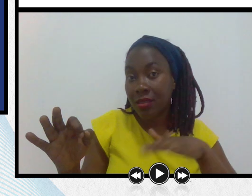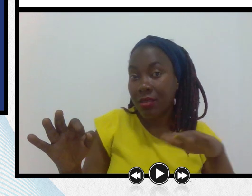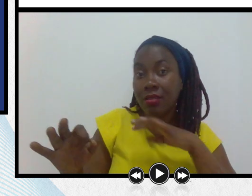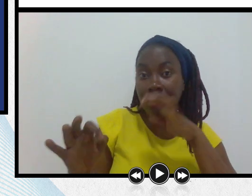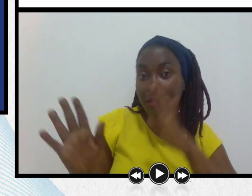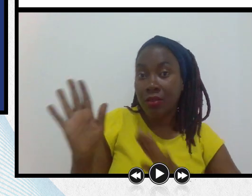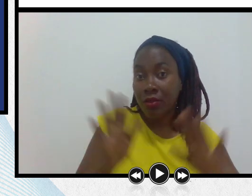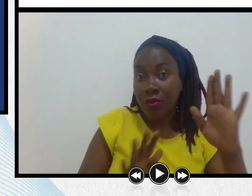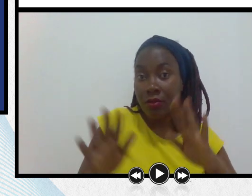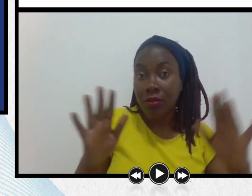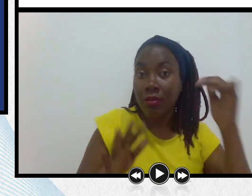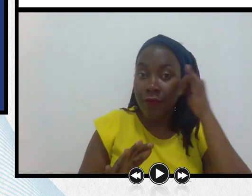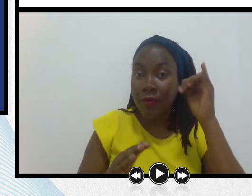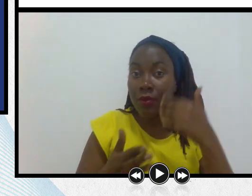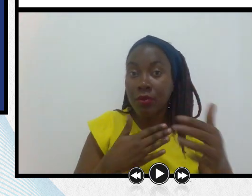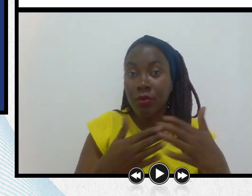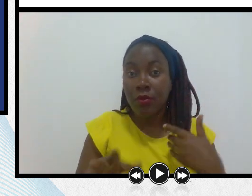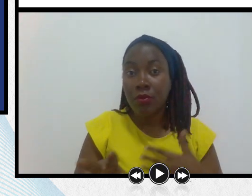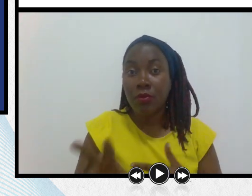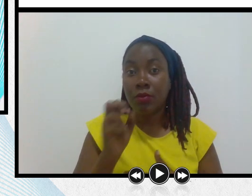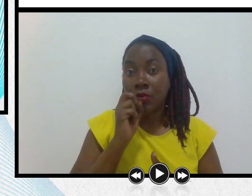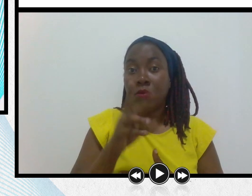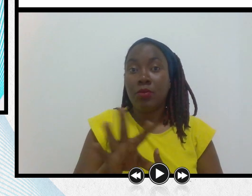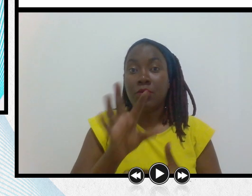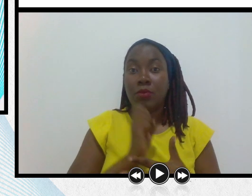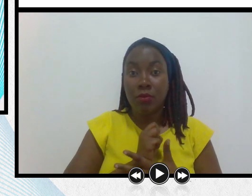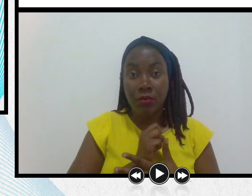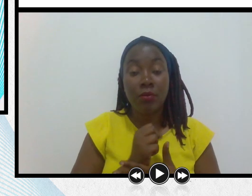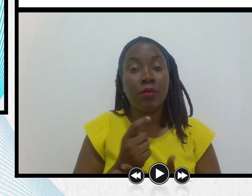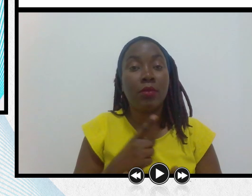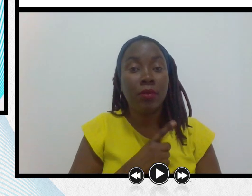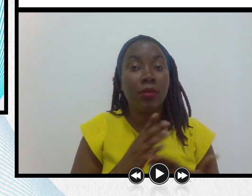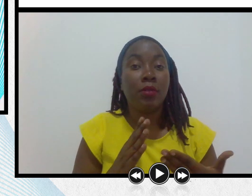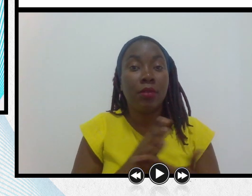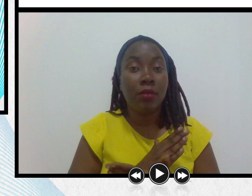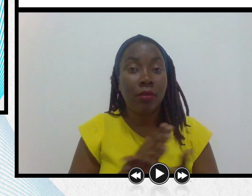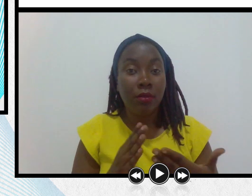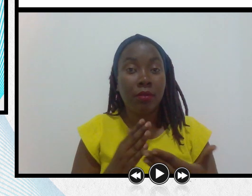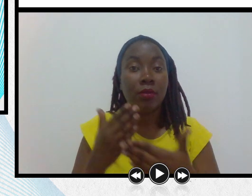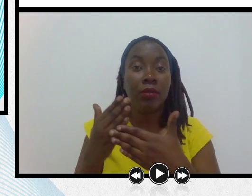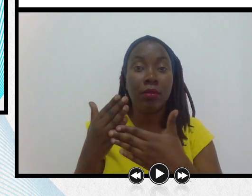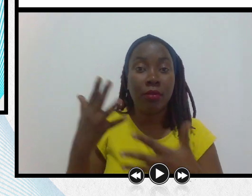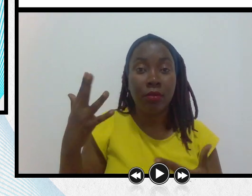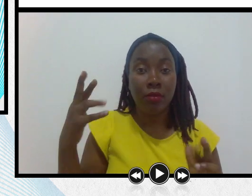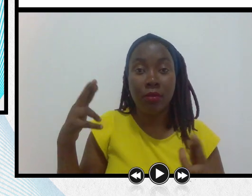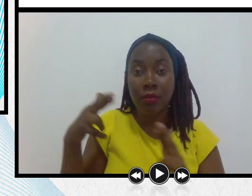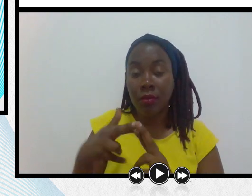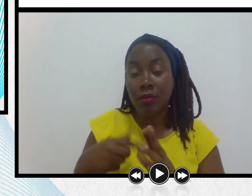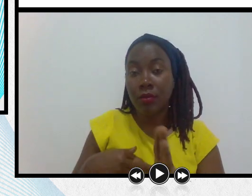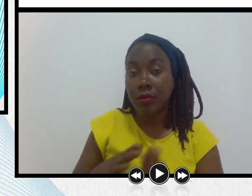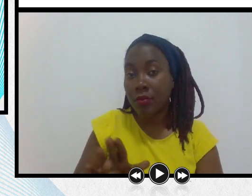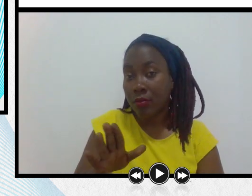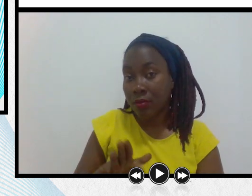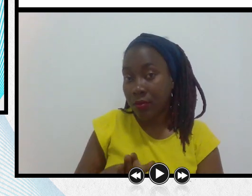animais, porque para evitar qualquer tipo de intoxicação. Existem algumas bibliografias que eu